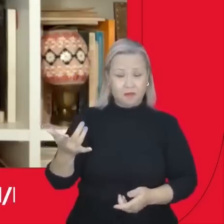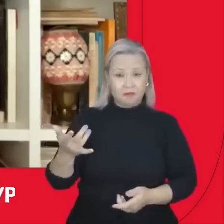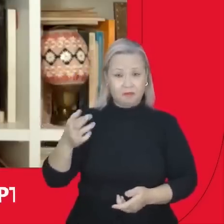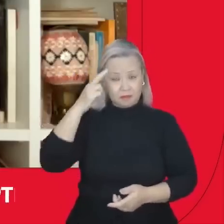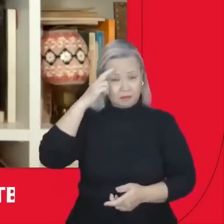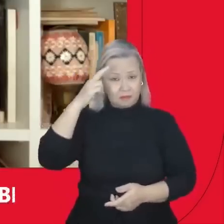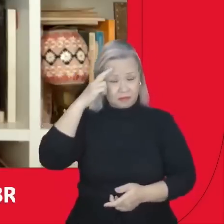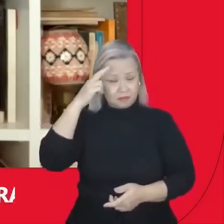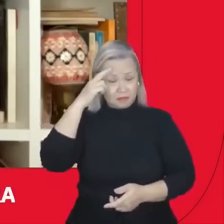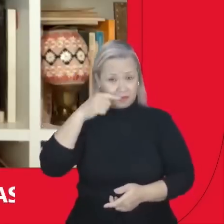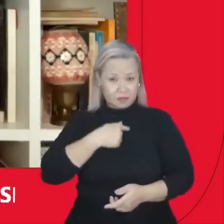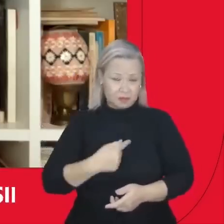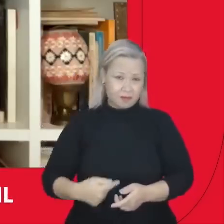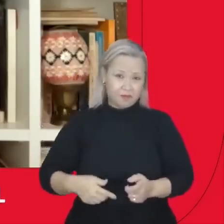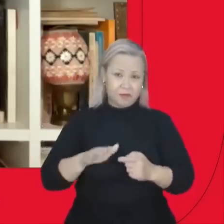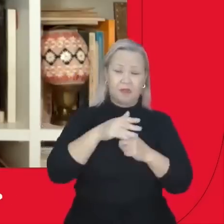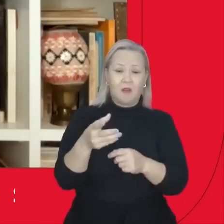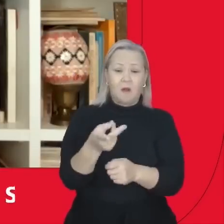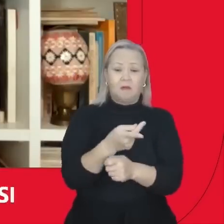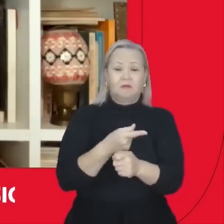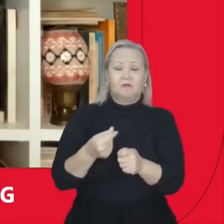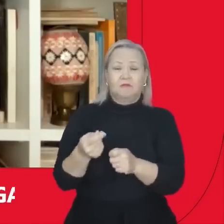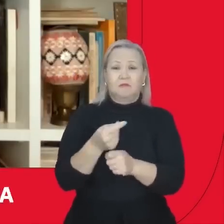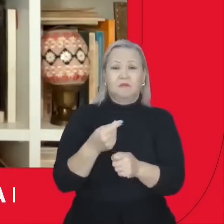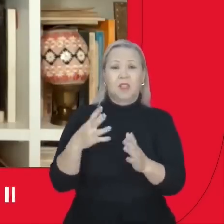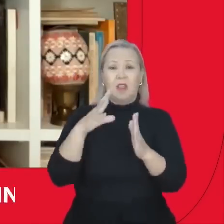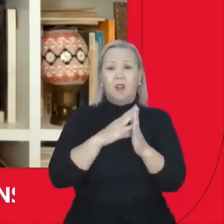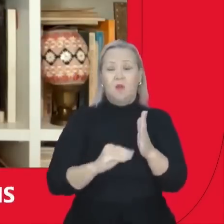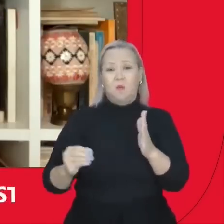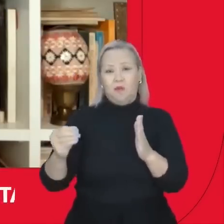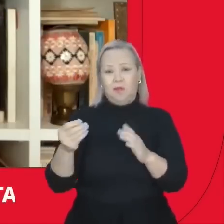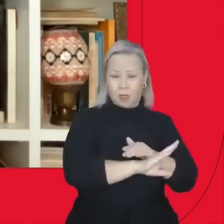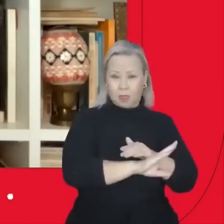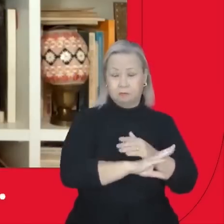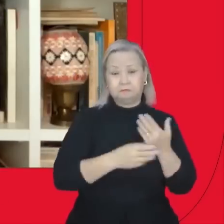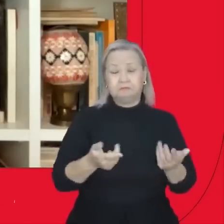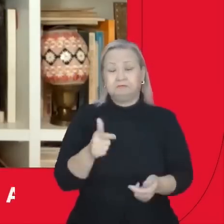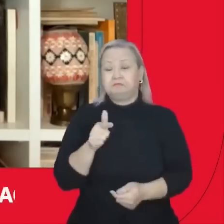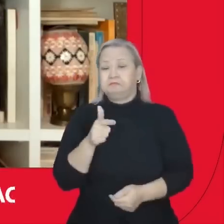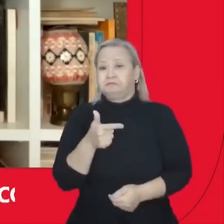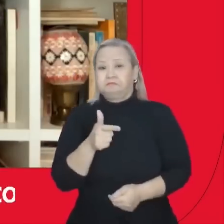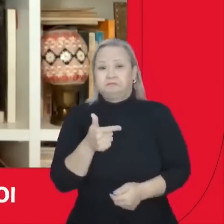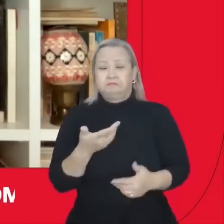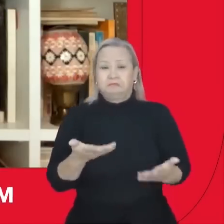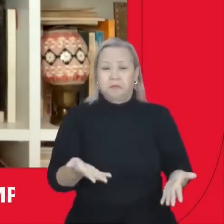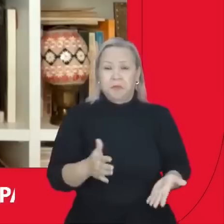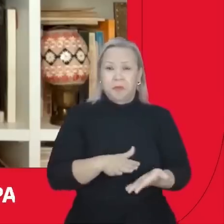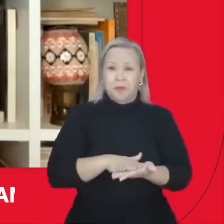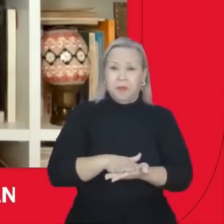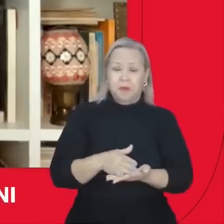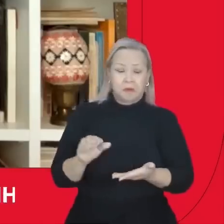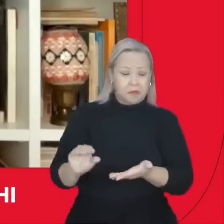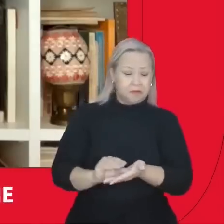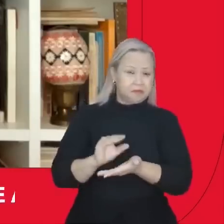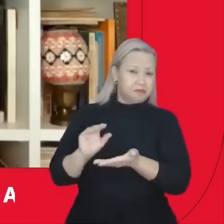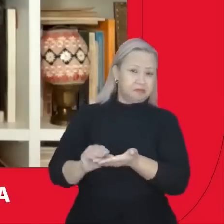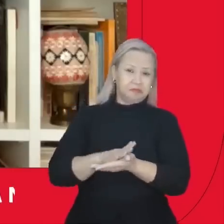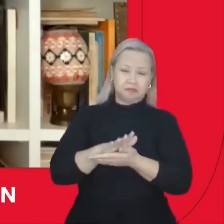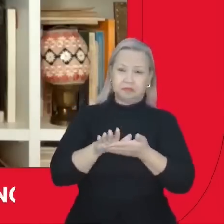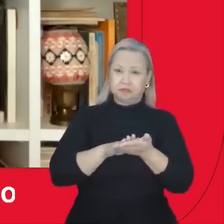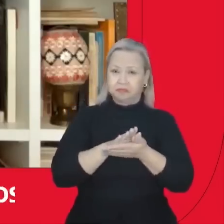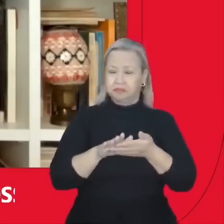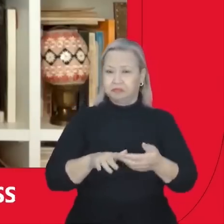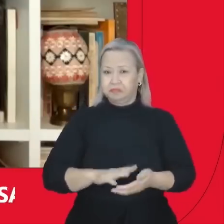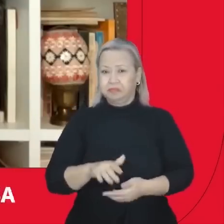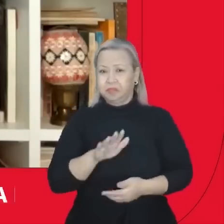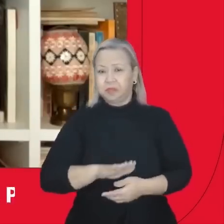é uma réplica do liberalismo do Guedes e isso é muito ruim para o povo do estado. Não há rigorosamente investimento. Há todo